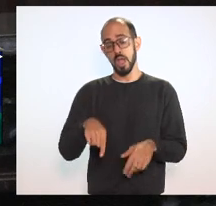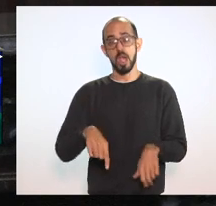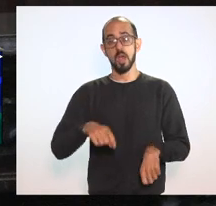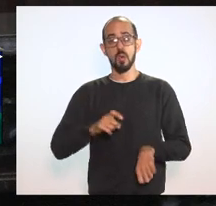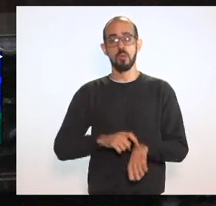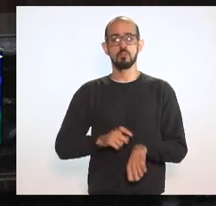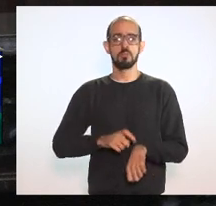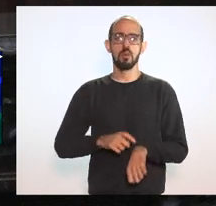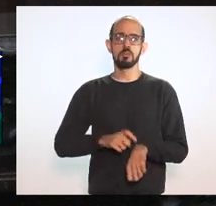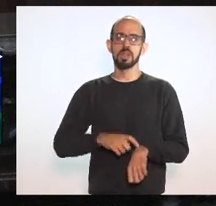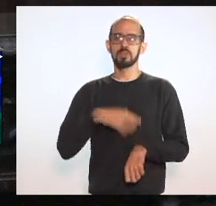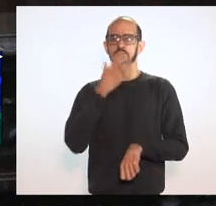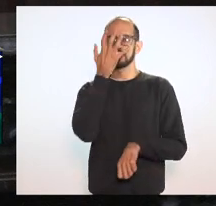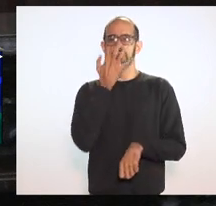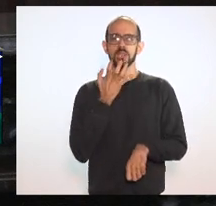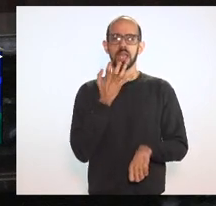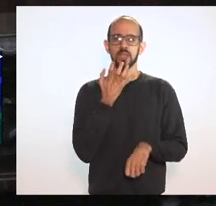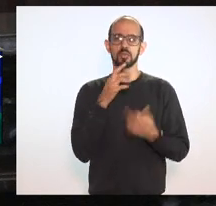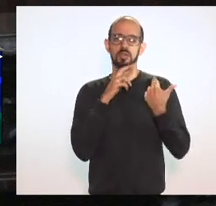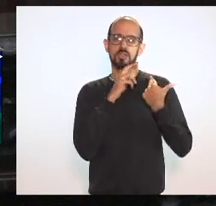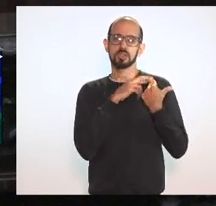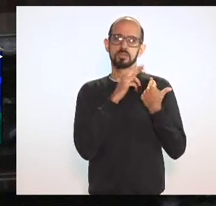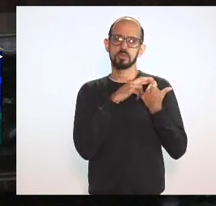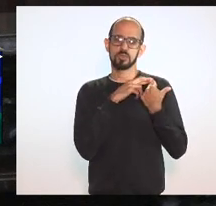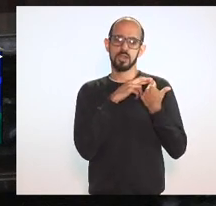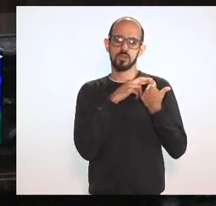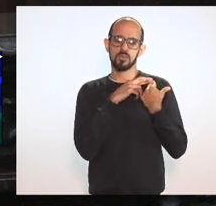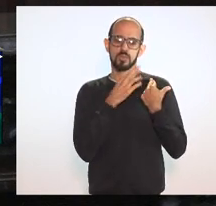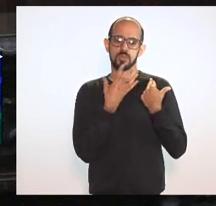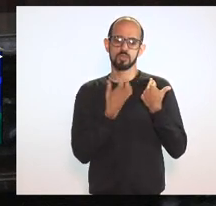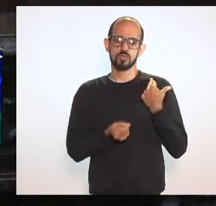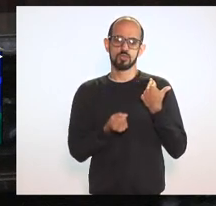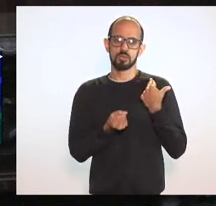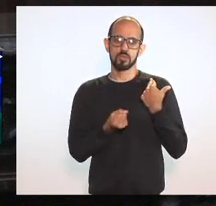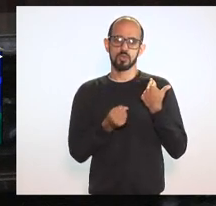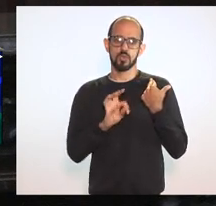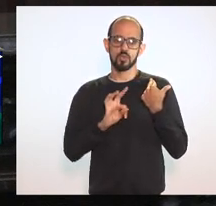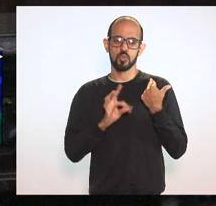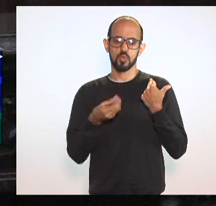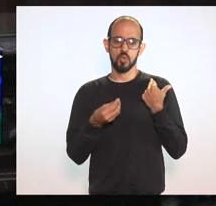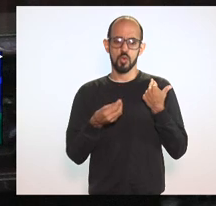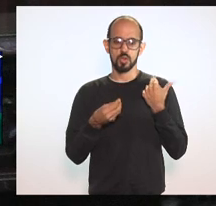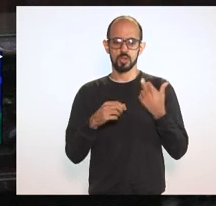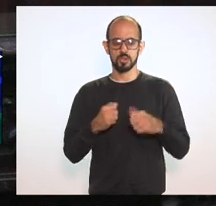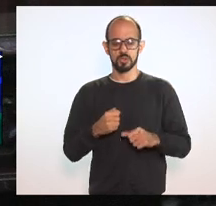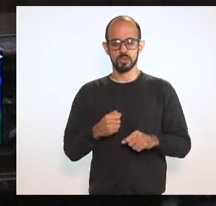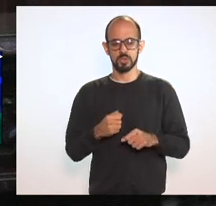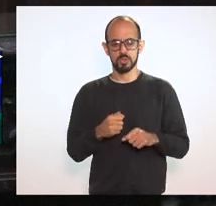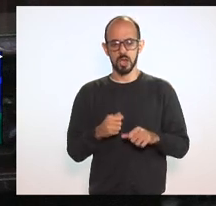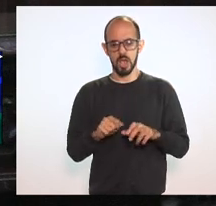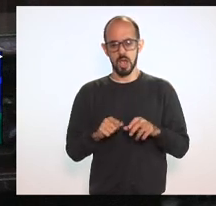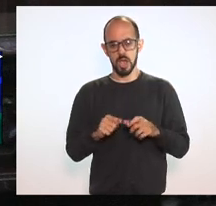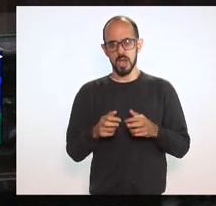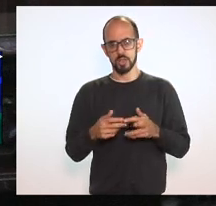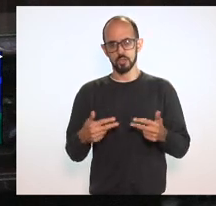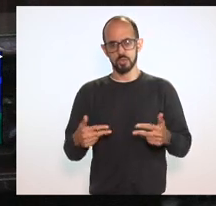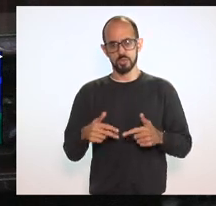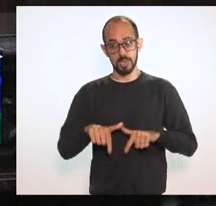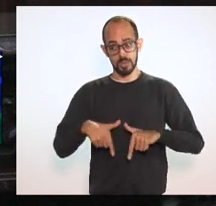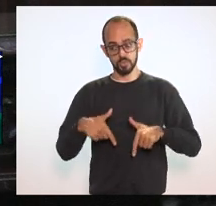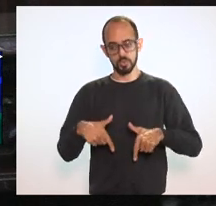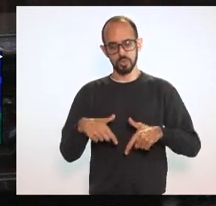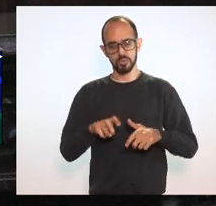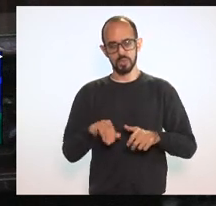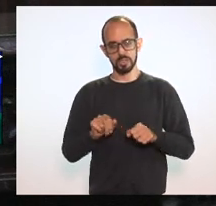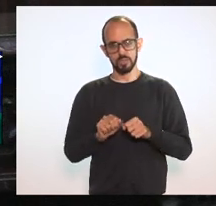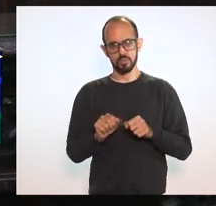ser sério e responsável com todas as atitudes que serão tomadas no